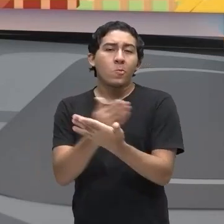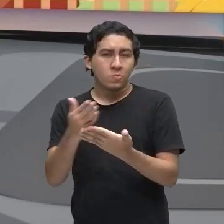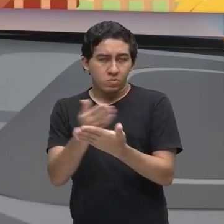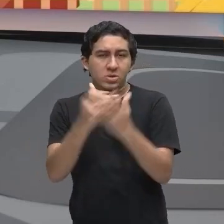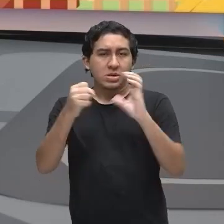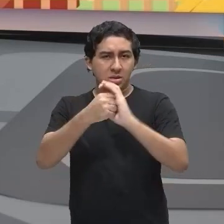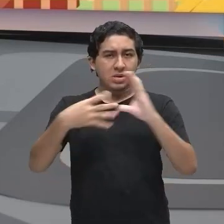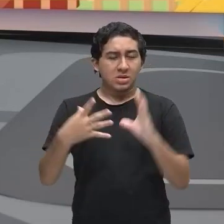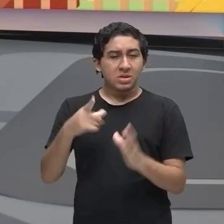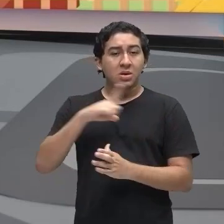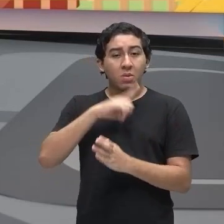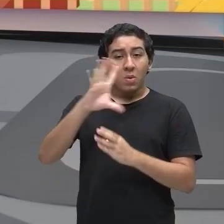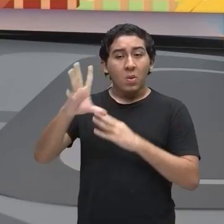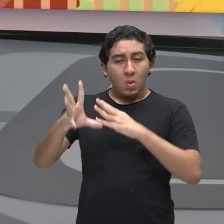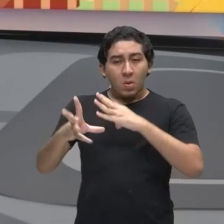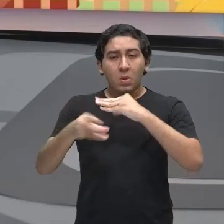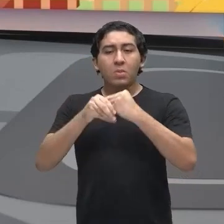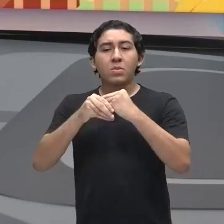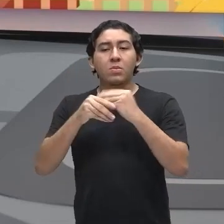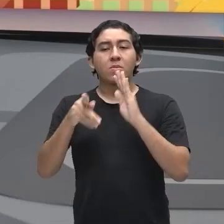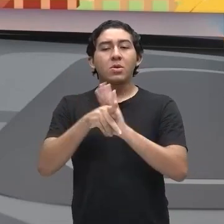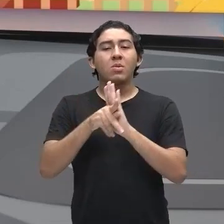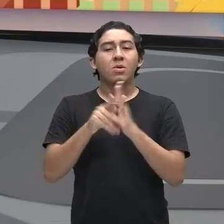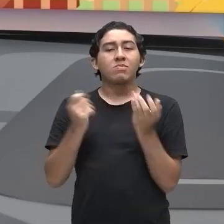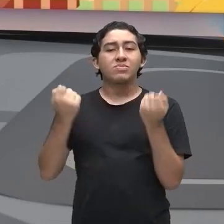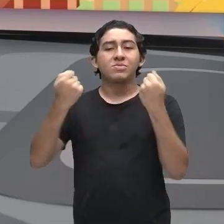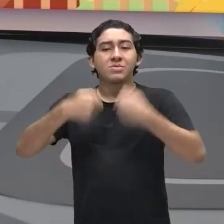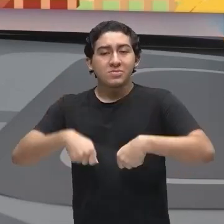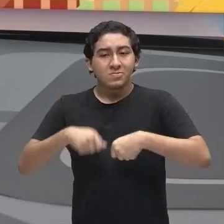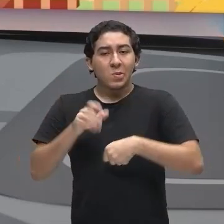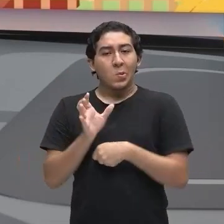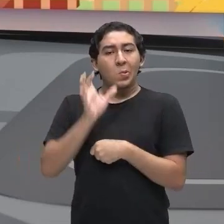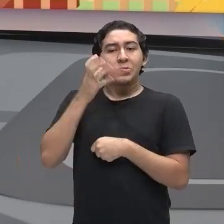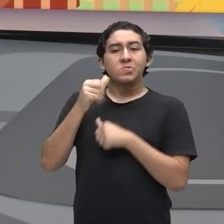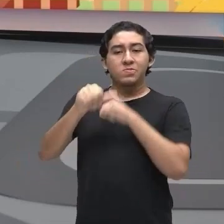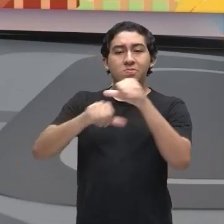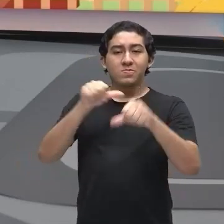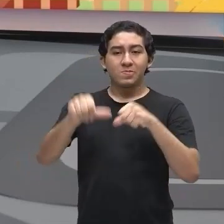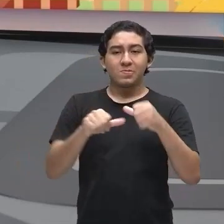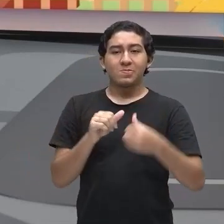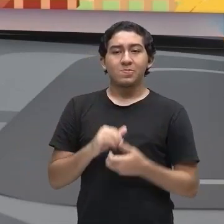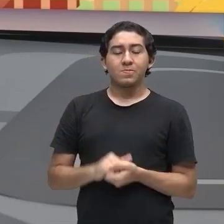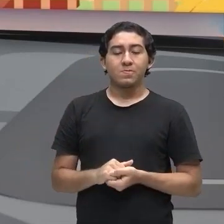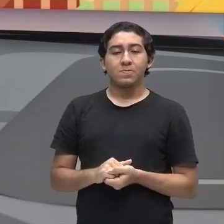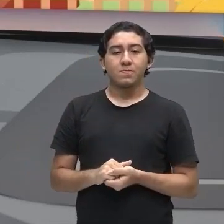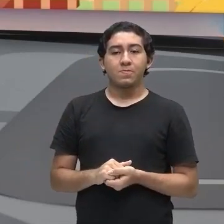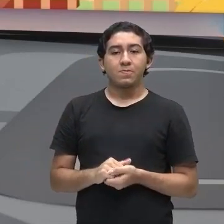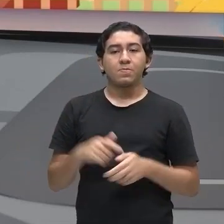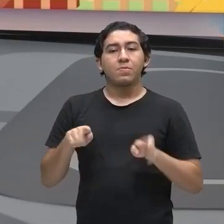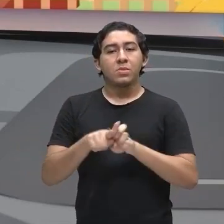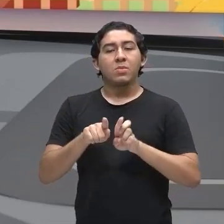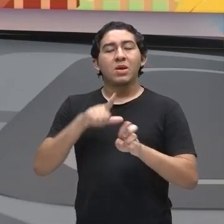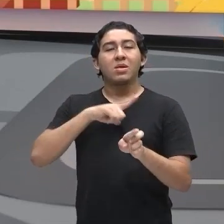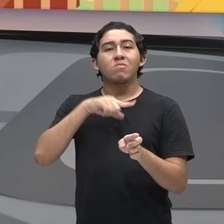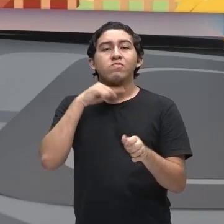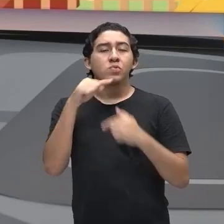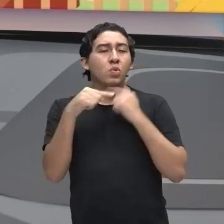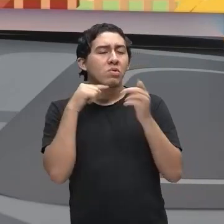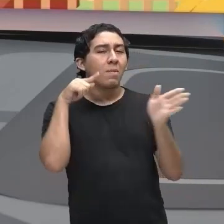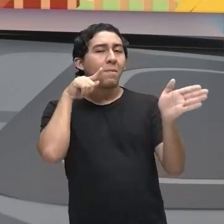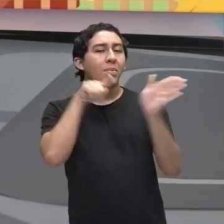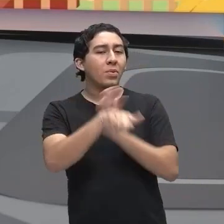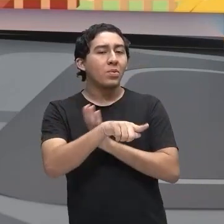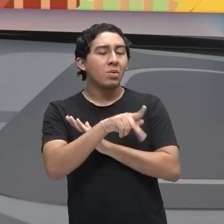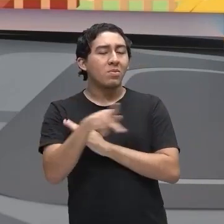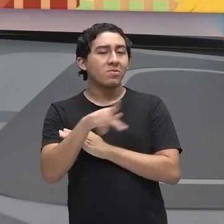acabaram colaborando para que houvessem essas mudanças. E aí fica a pergunta que o professor traz